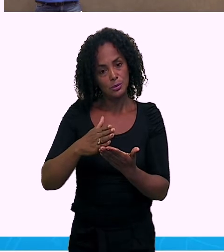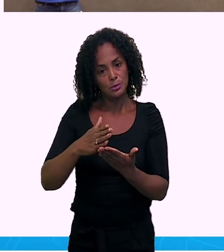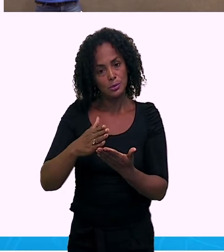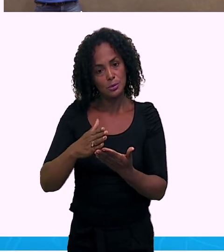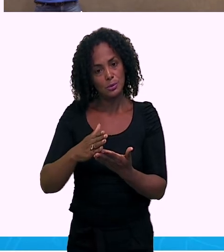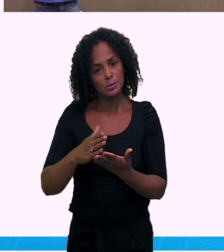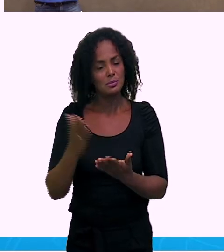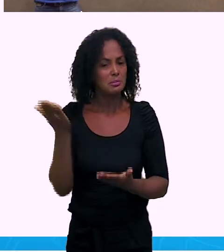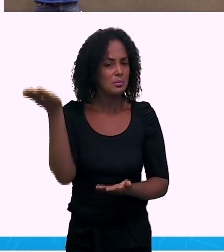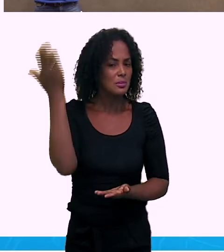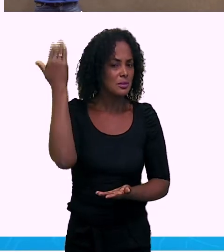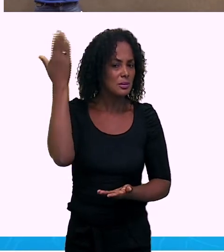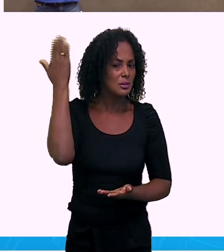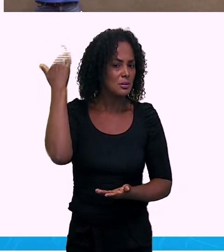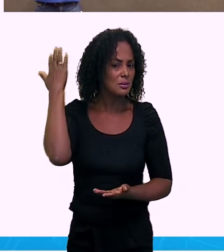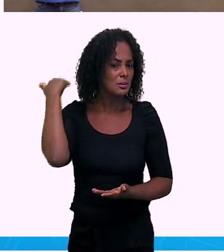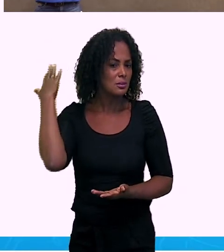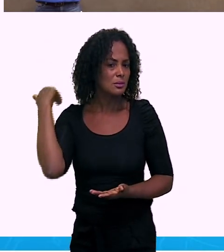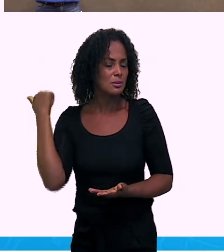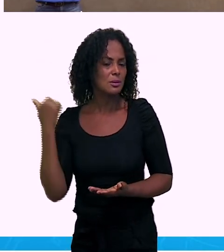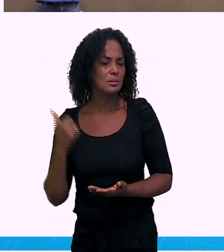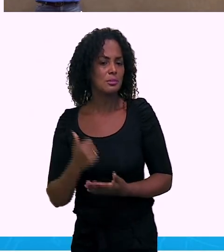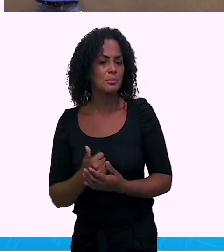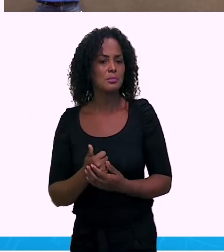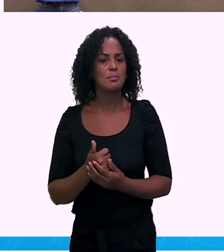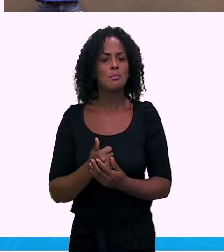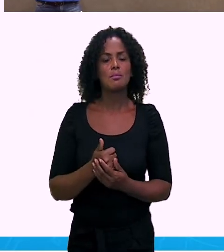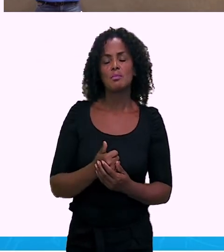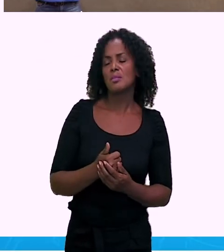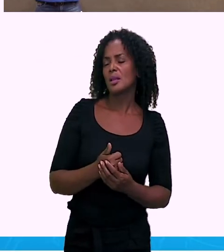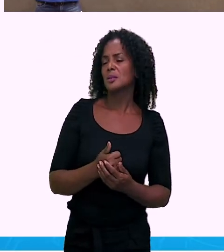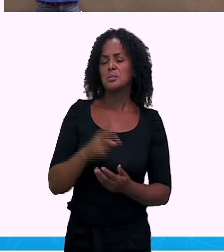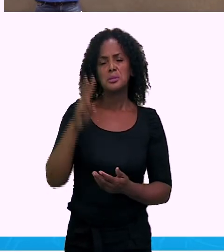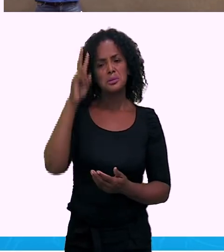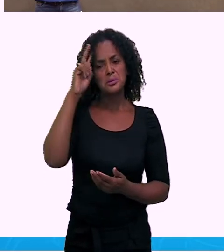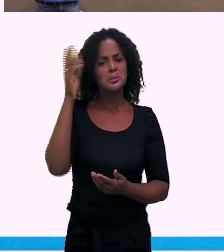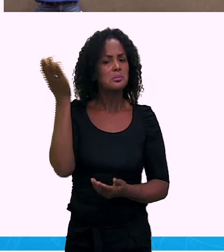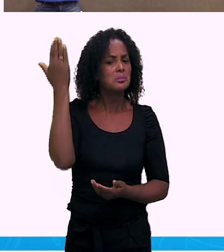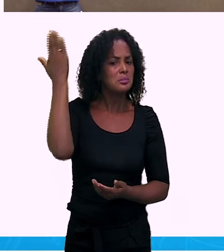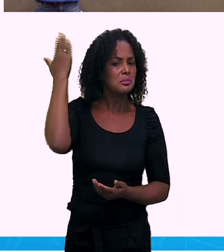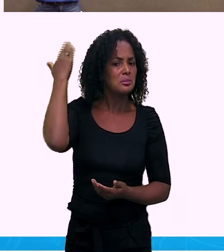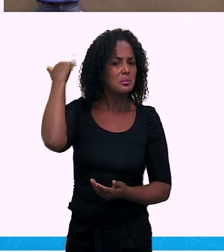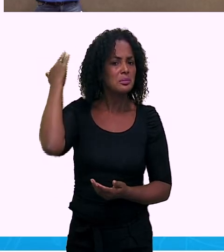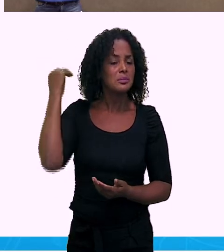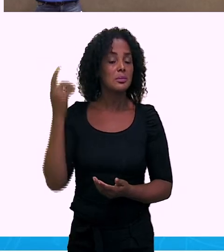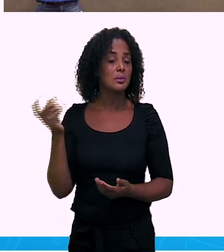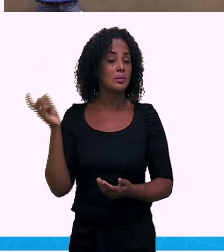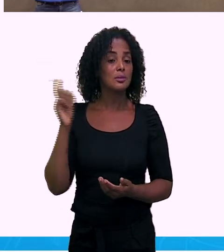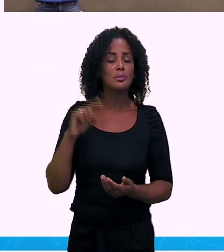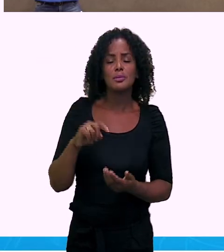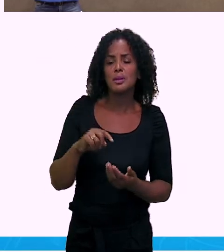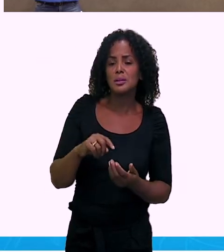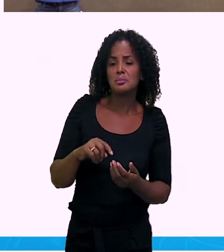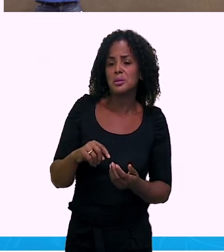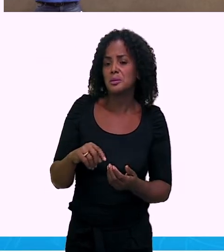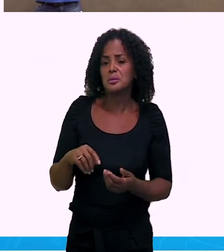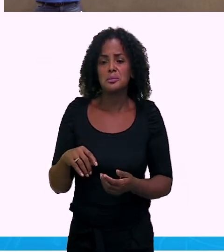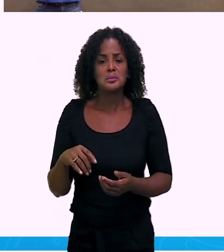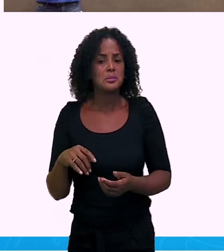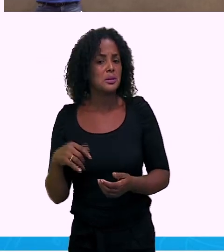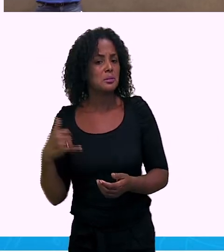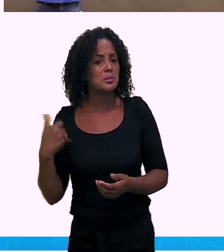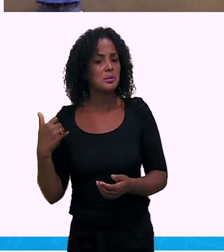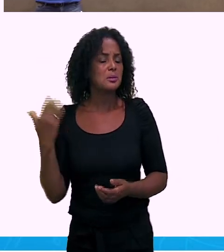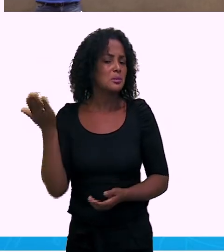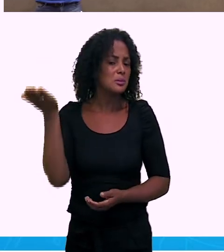né? Saiu da pré-história, lá a pré-história tem algumas divisões também, e veio para a Idade Antiga. A Idade